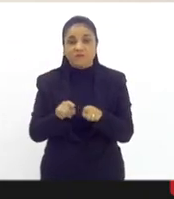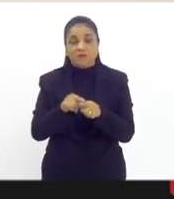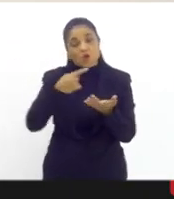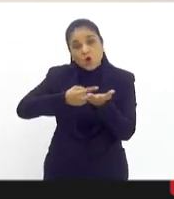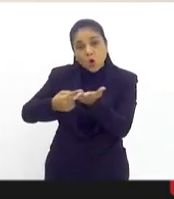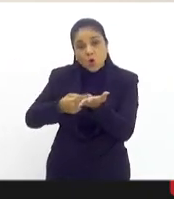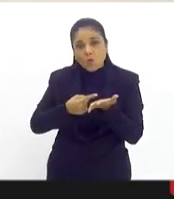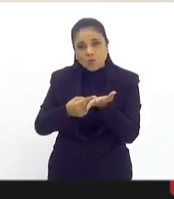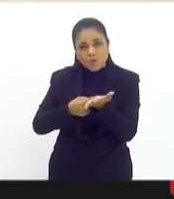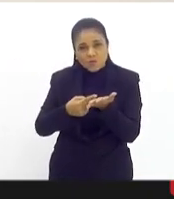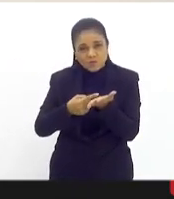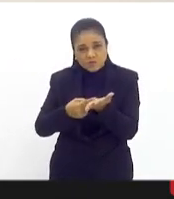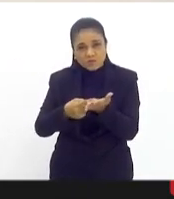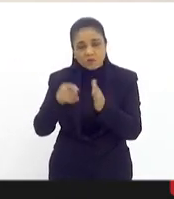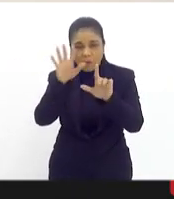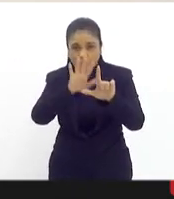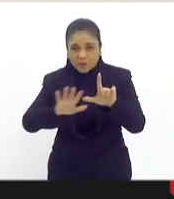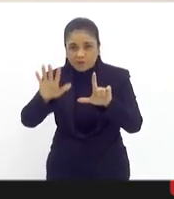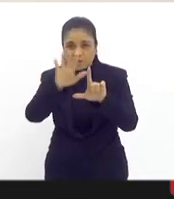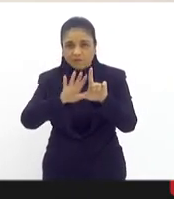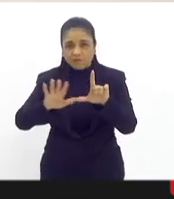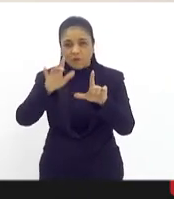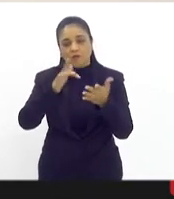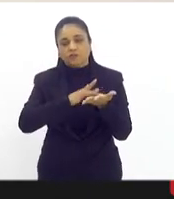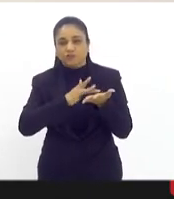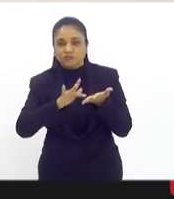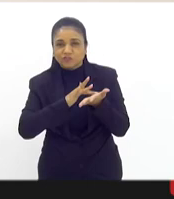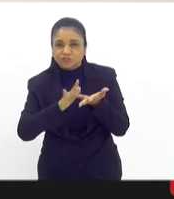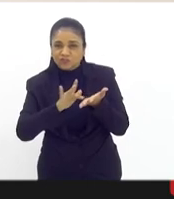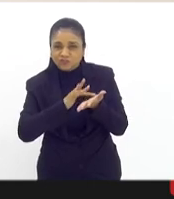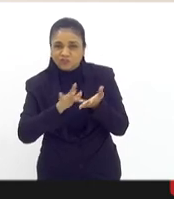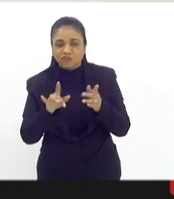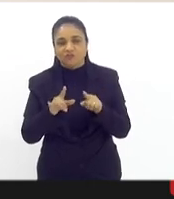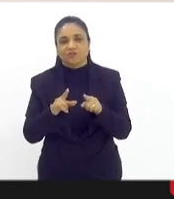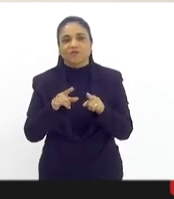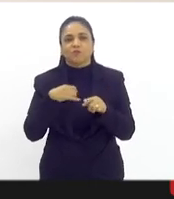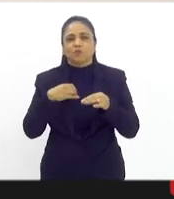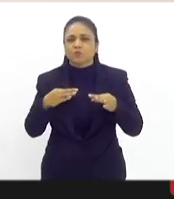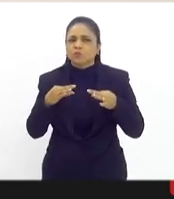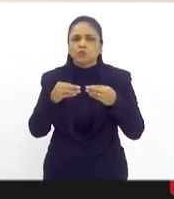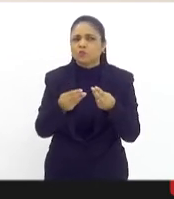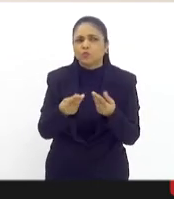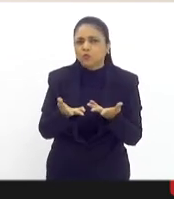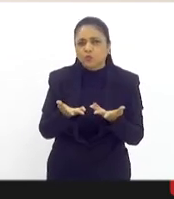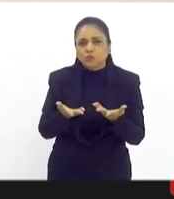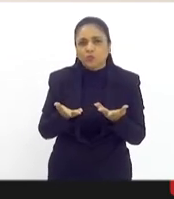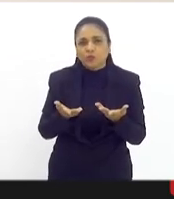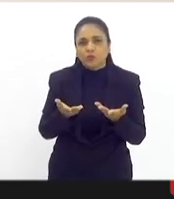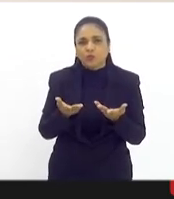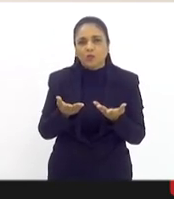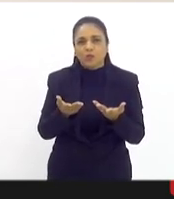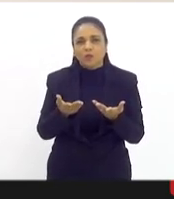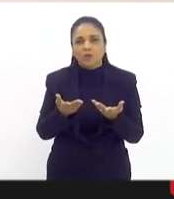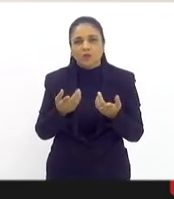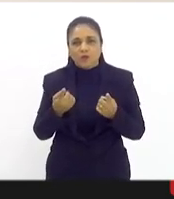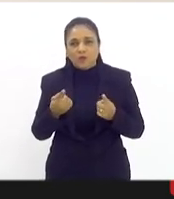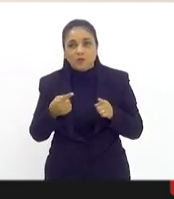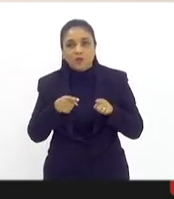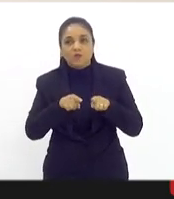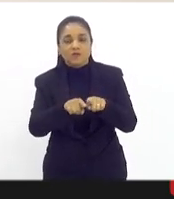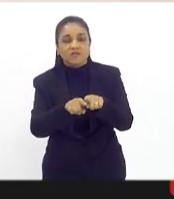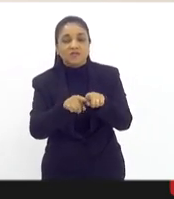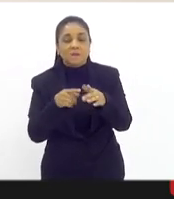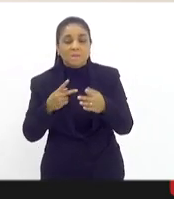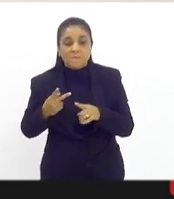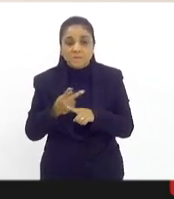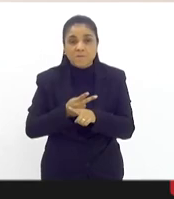com as próprias plataformas digitais. Tem uma parte que, tudo que a gente pode falar de, e boa parte do que o 2630 busca